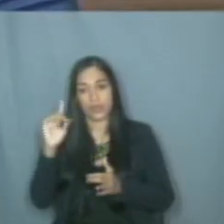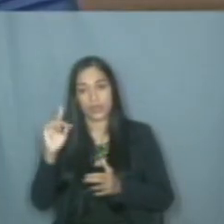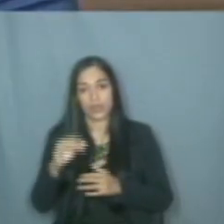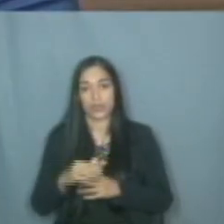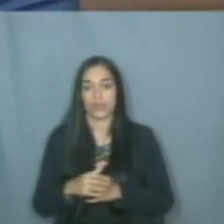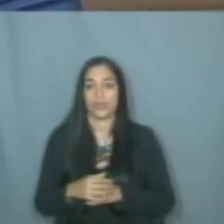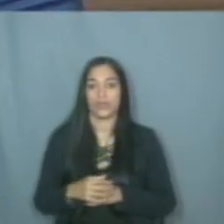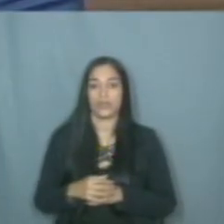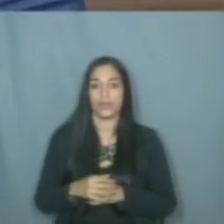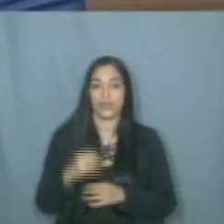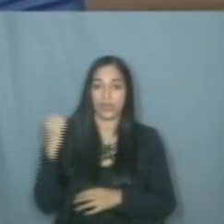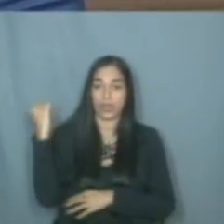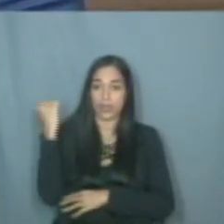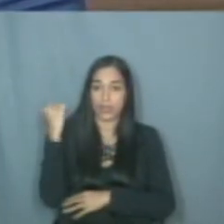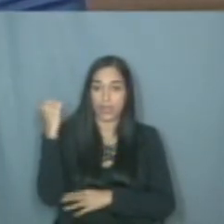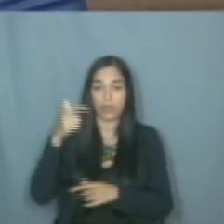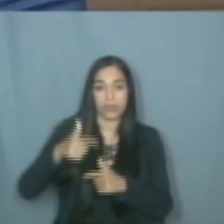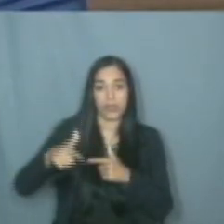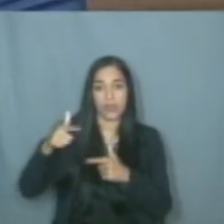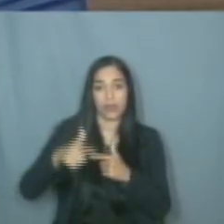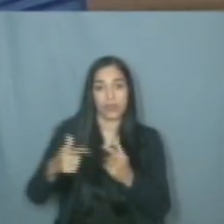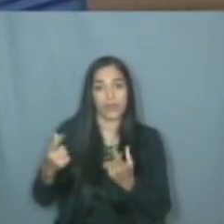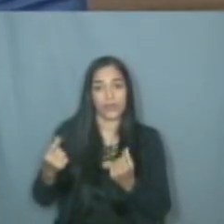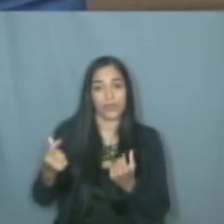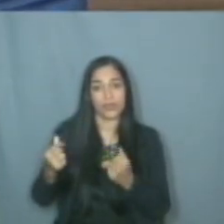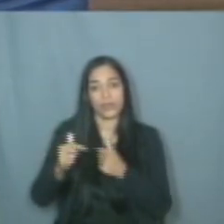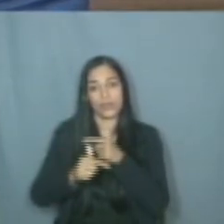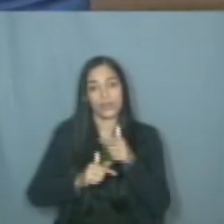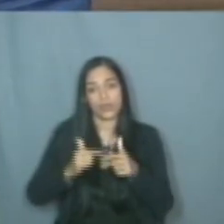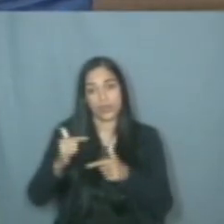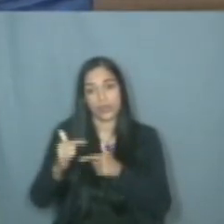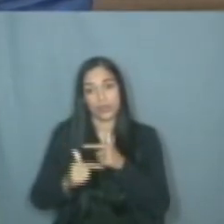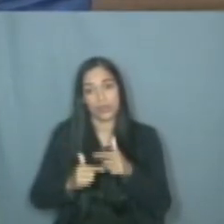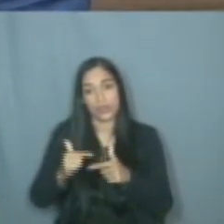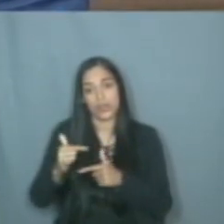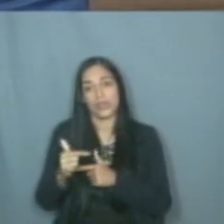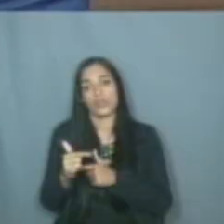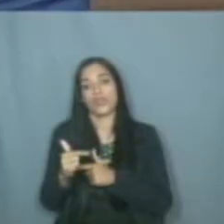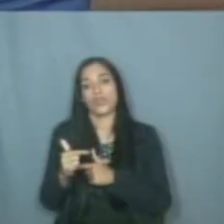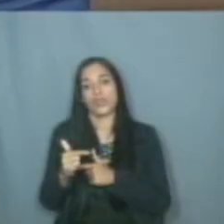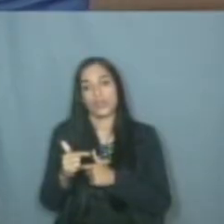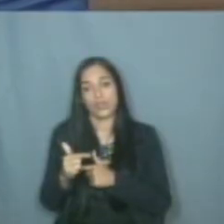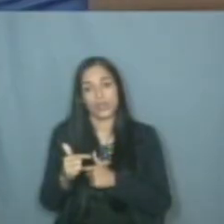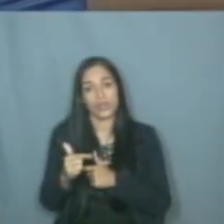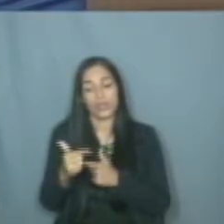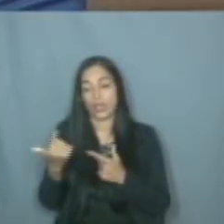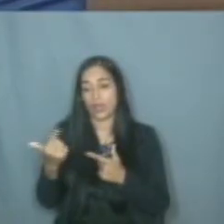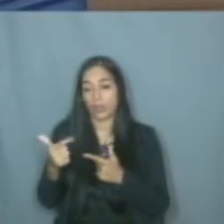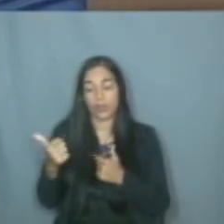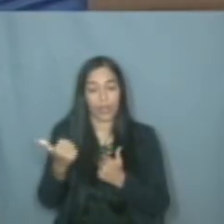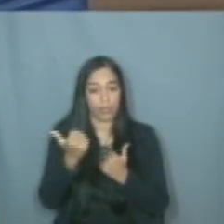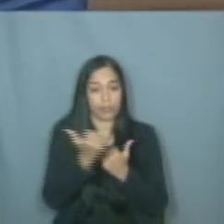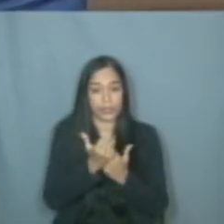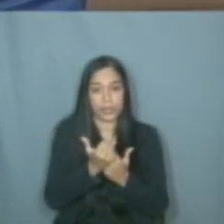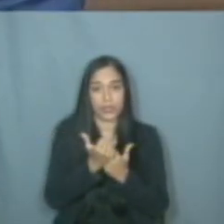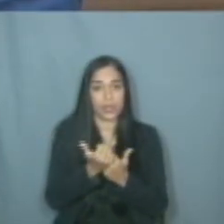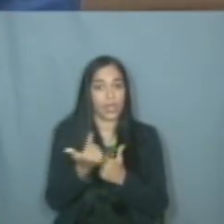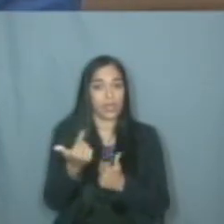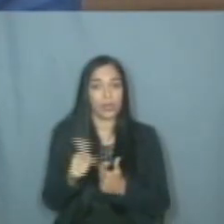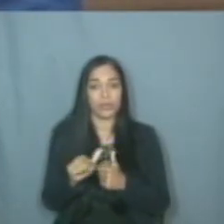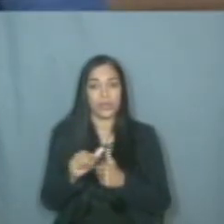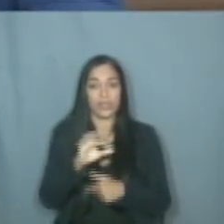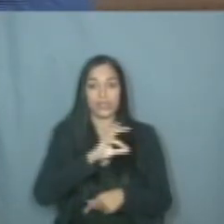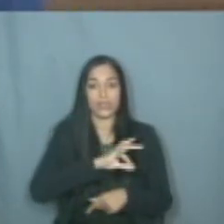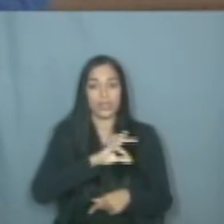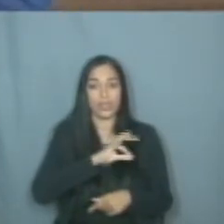que tem causado grave instabilidade financeira aos trabalhadores, muitos dos quais estão completamente desassistidos e sem fonte de renda.